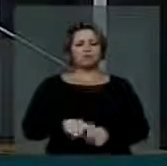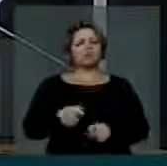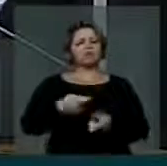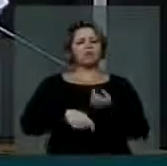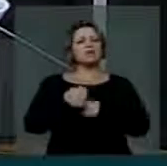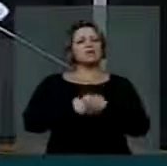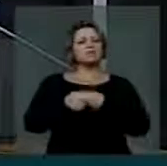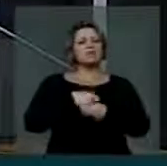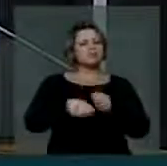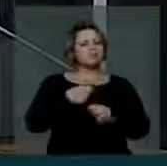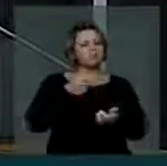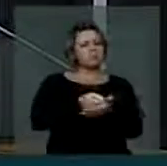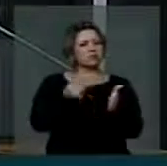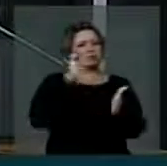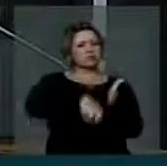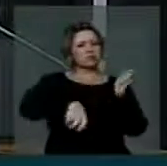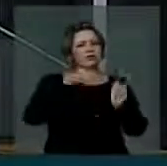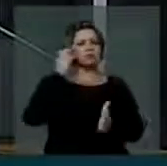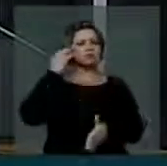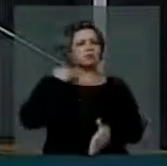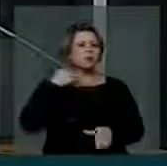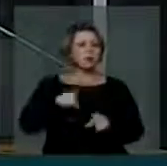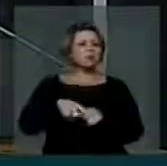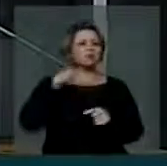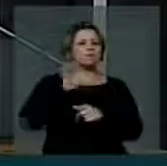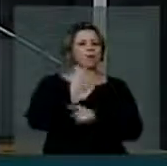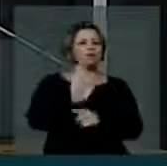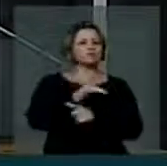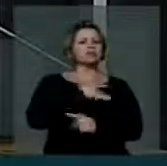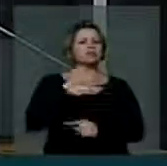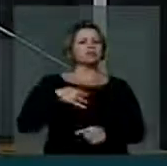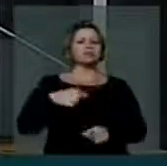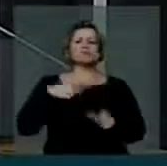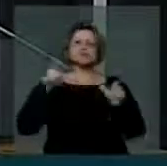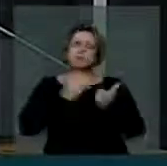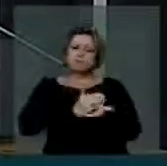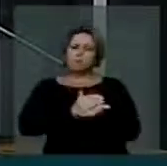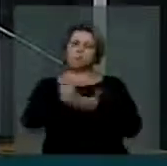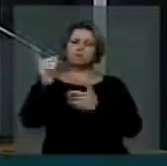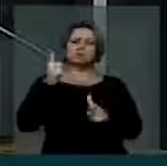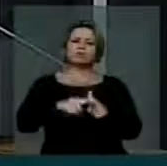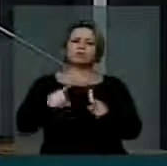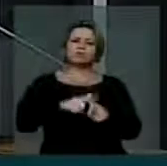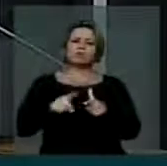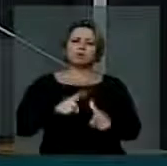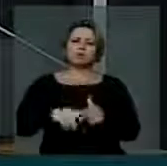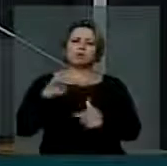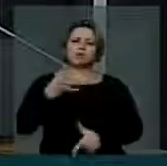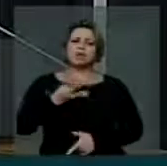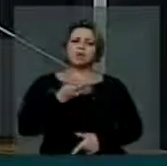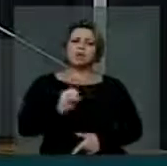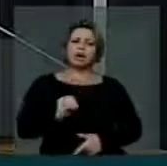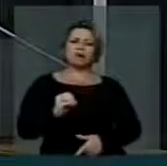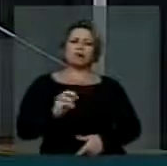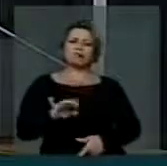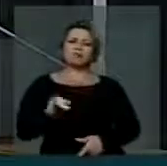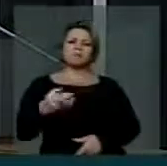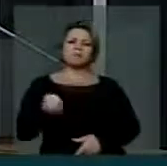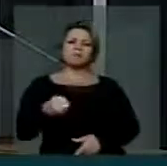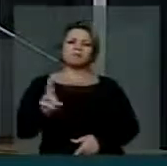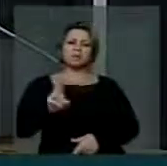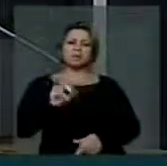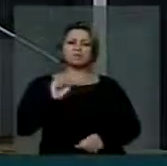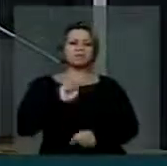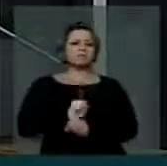Movimentação Financeira, que levou da saúde da população 40 bilhões de reais e